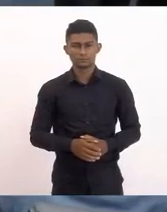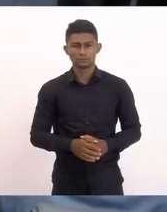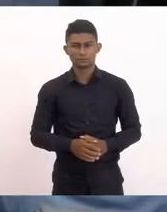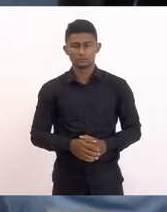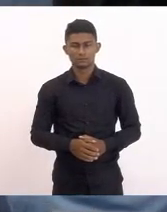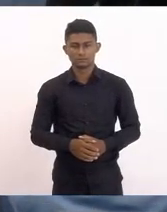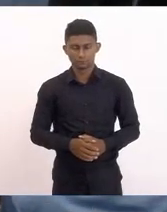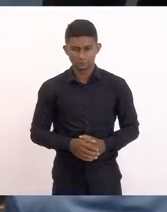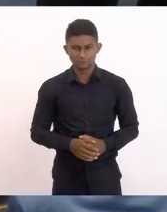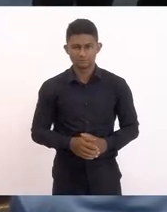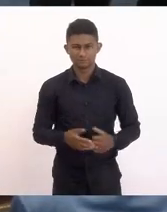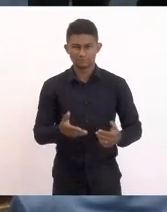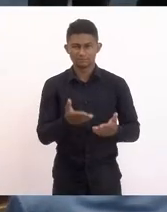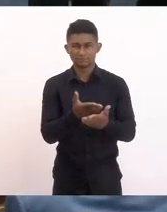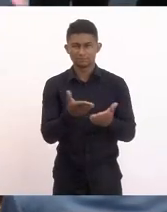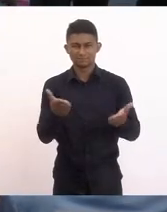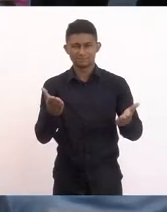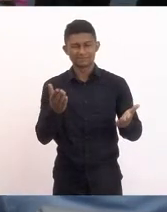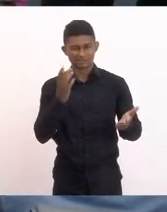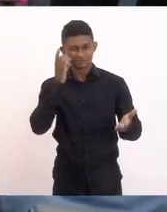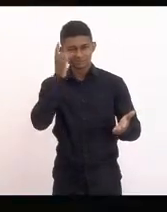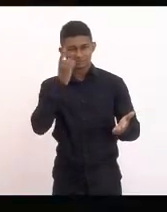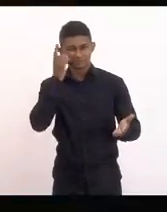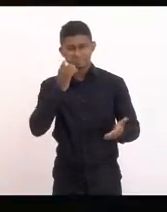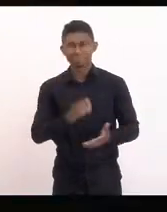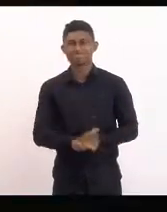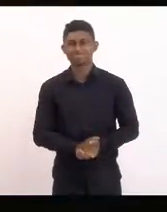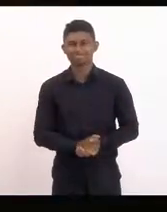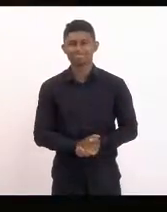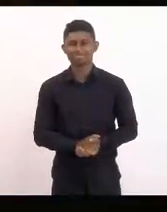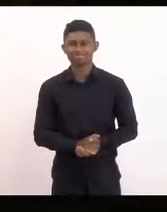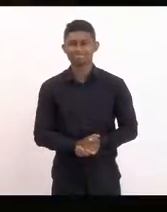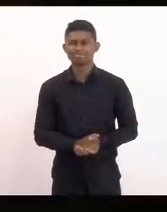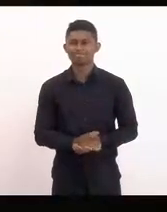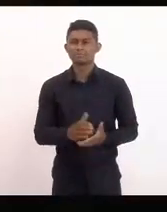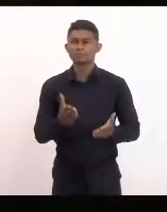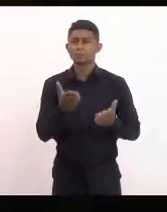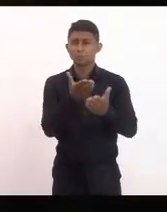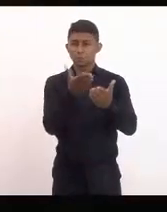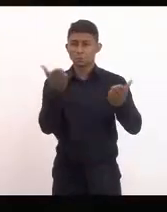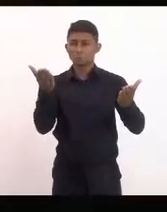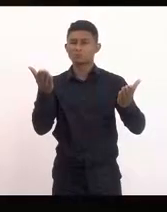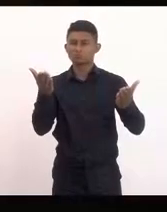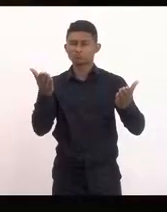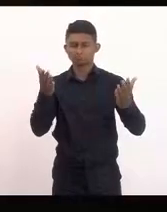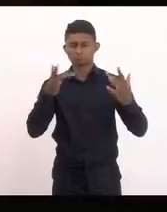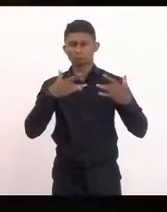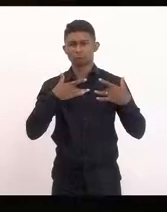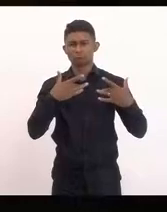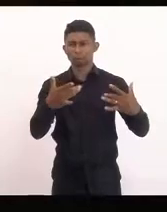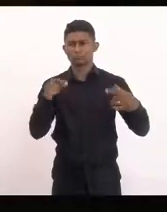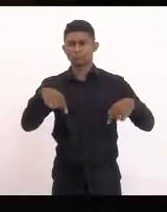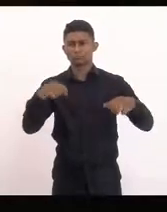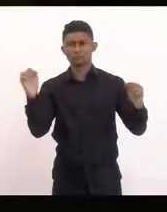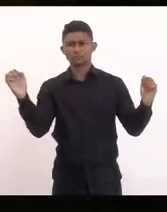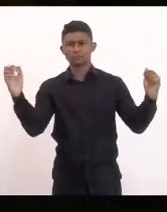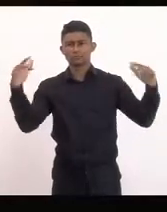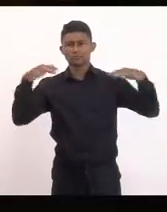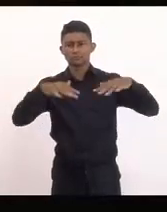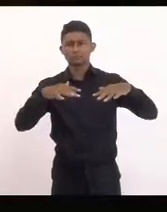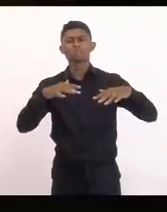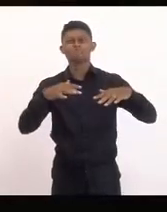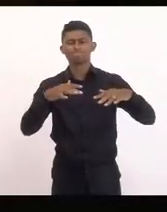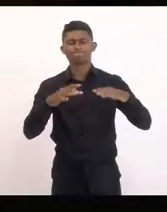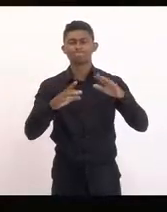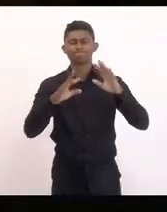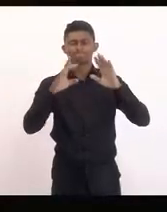senhoras deputadas, senhores deputados, aqueles e aquelas que se dispuseram a estar aqui para lutar por direitos.